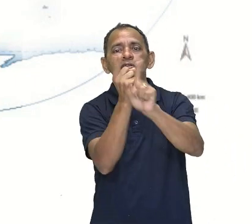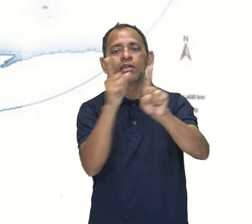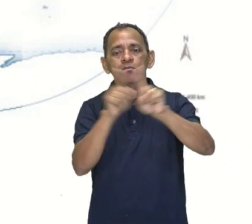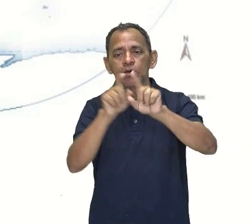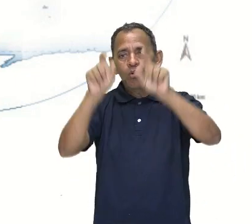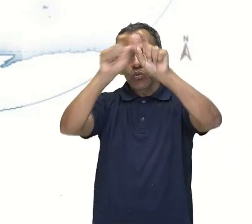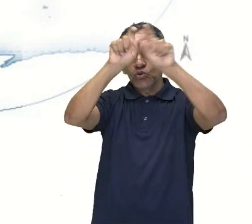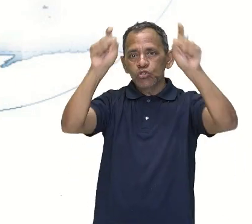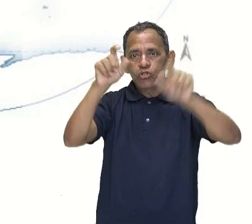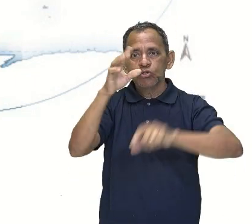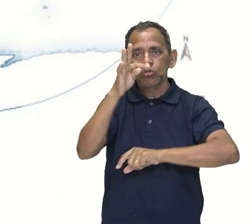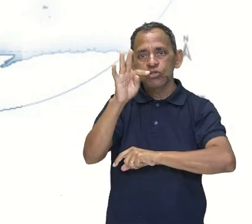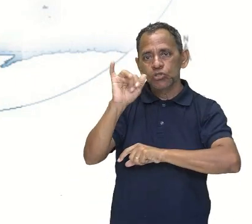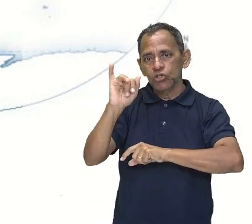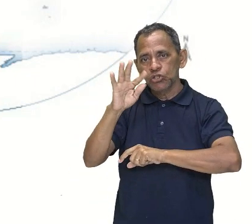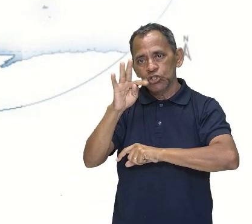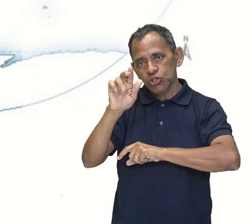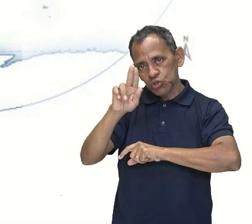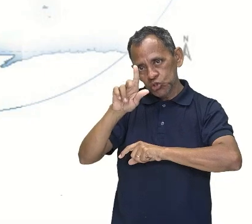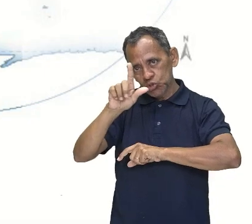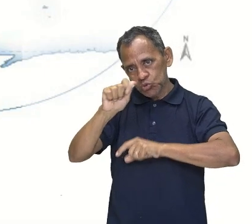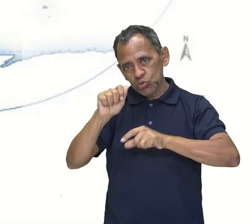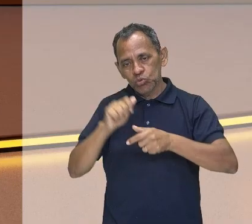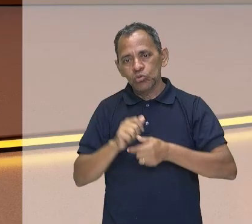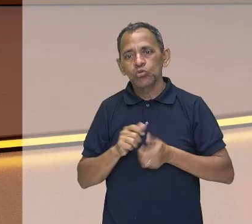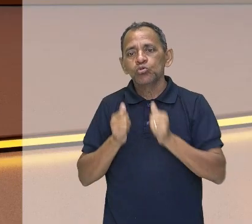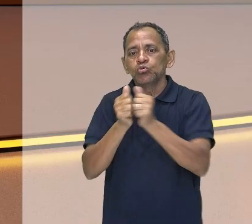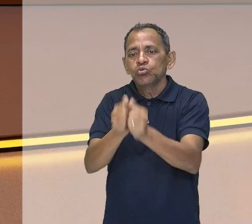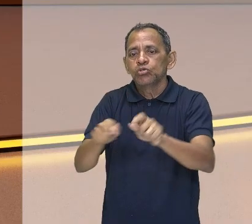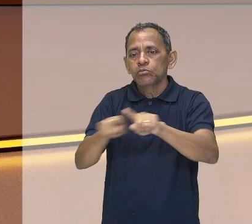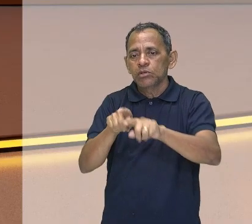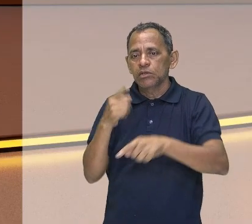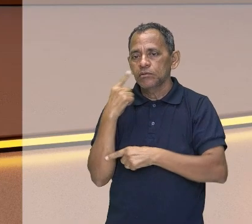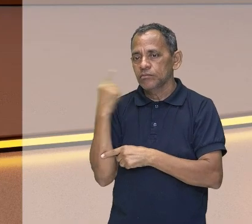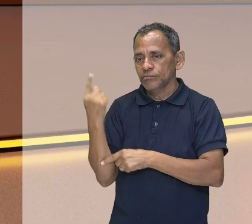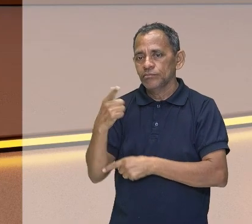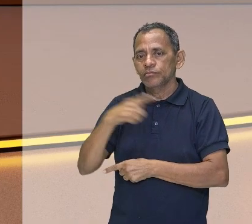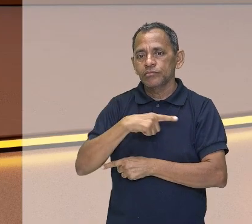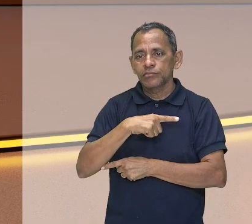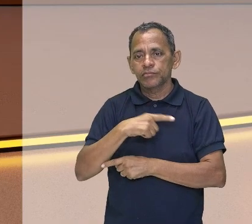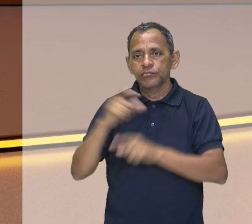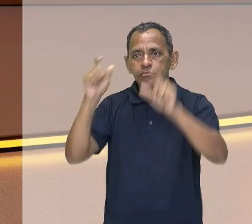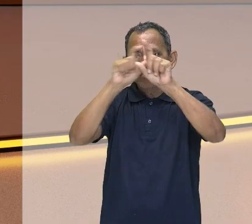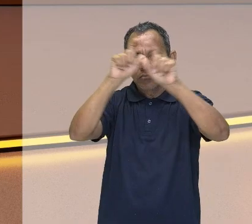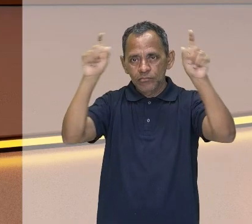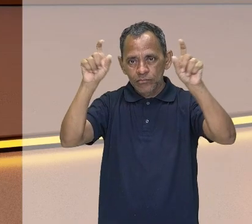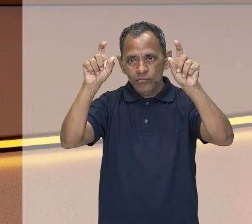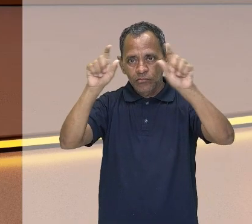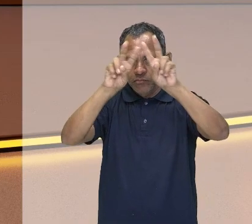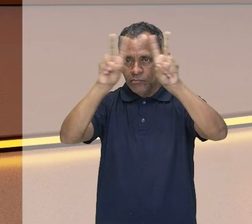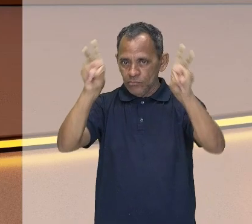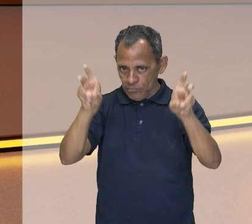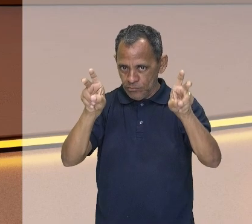eu vou destacar aqui com vocês. Acompanhe aqui comigo. Olha, então nós temos aqui o título do mapa, que normalmente aparece no